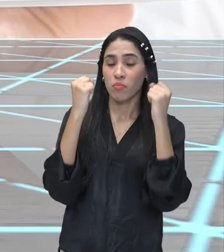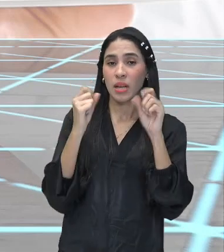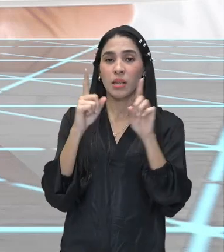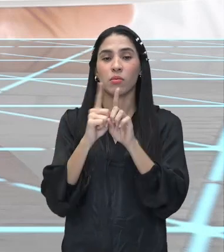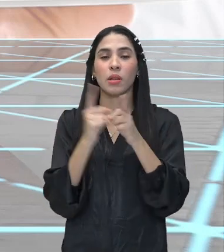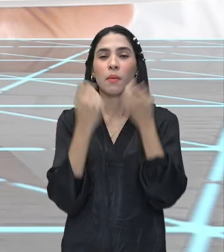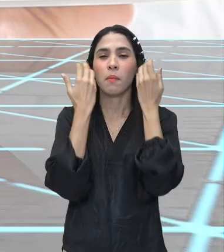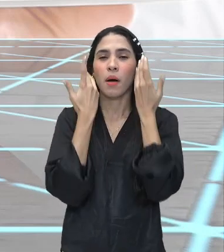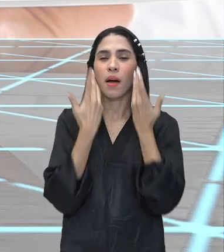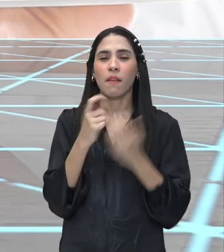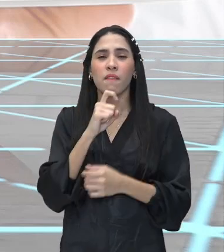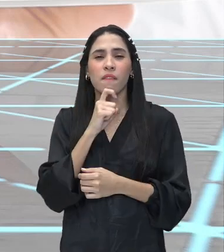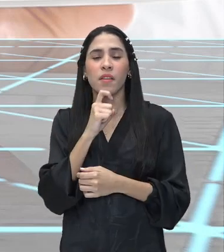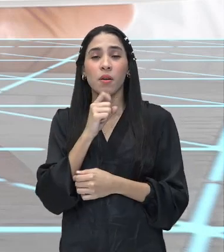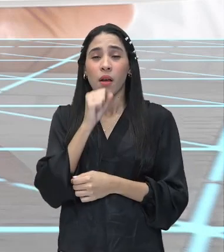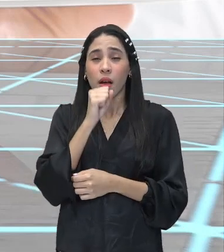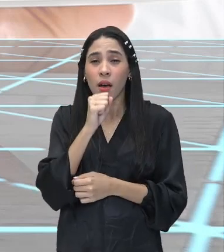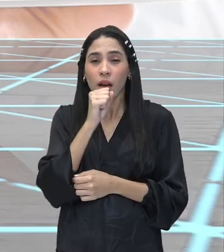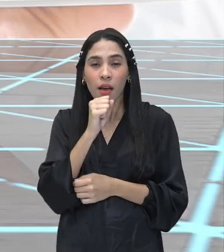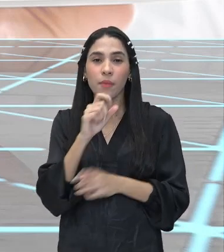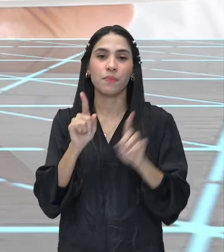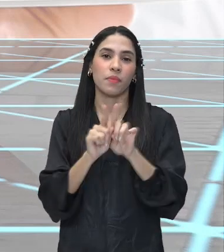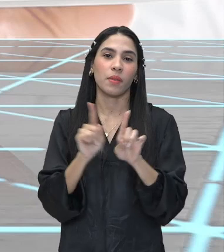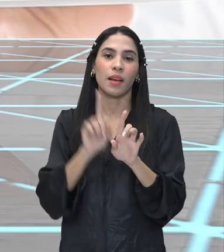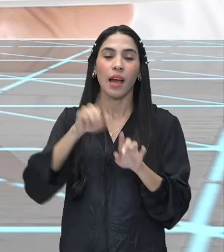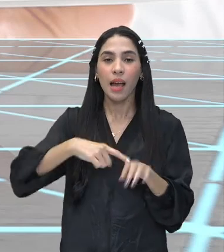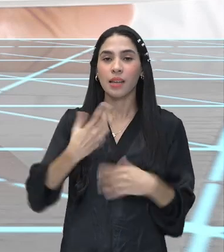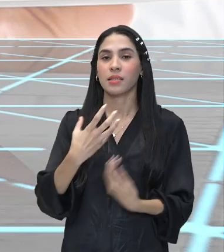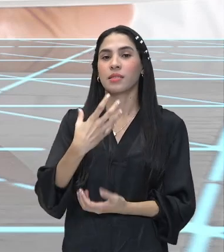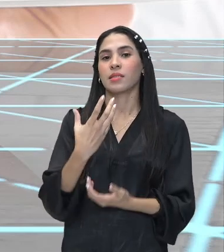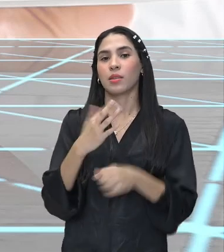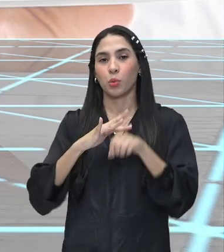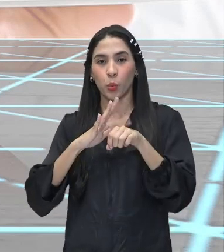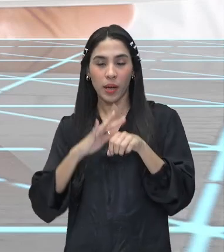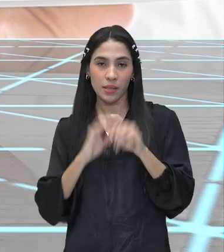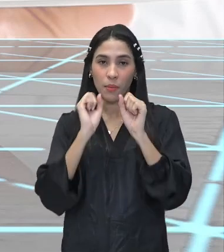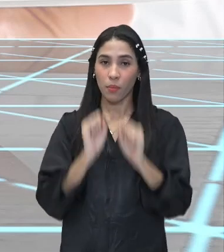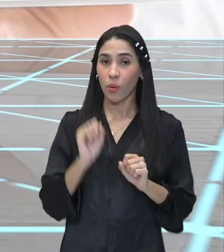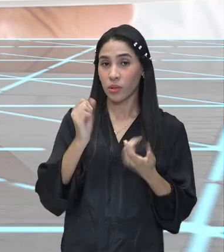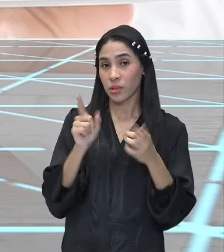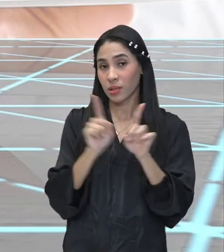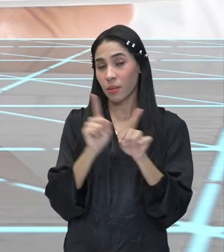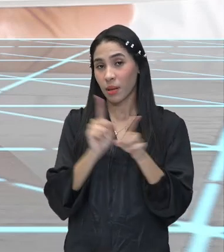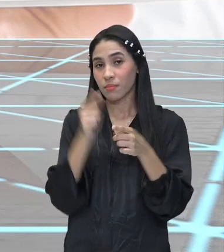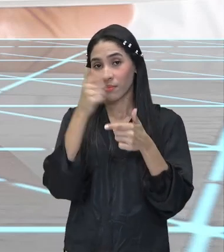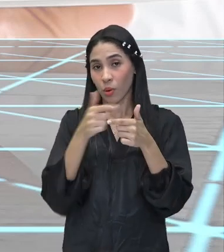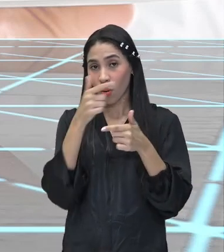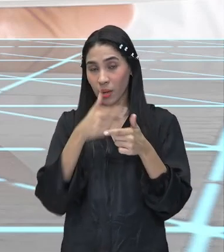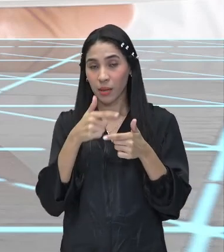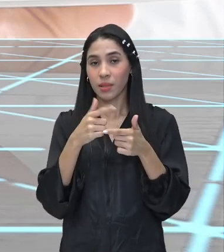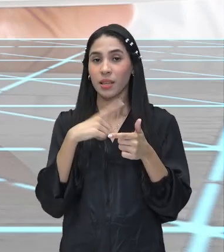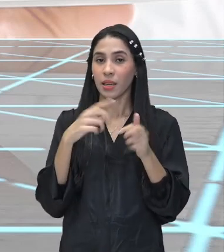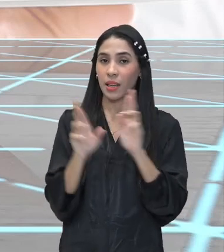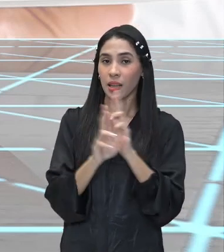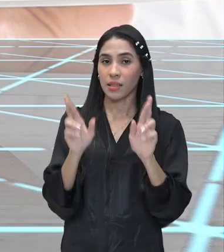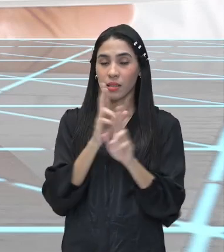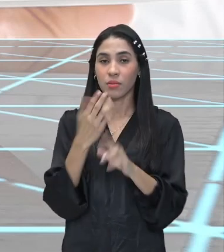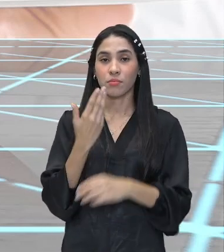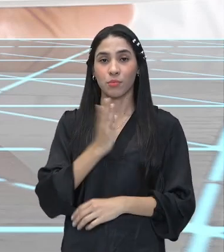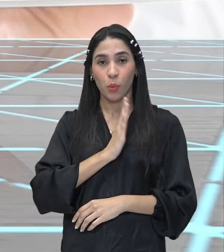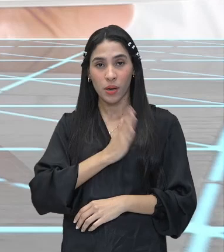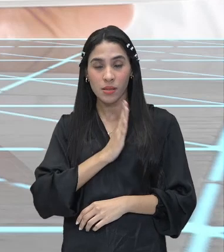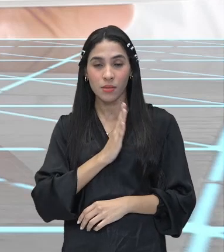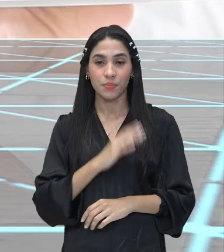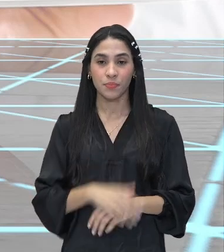tosse seca e persistente. Então, são sintomas aí que podem acender esse alerta para algum problema relacionado ao